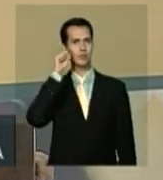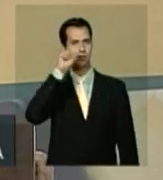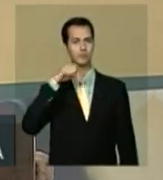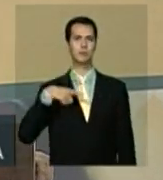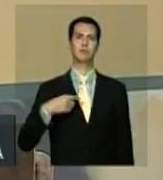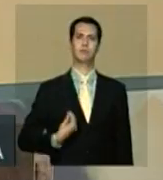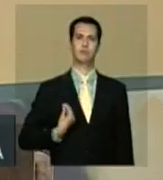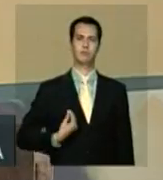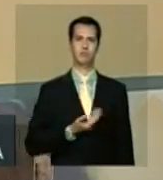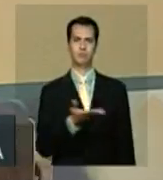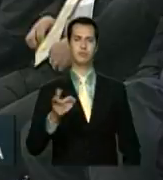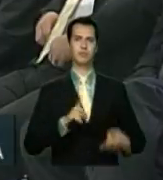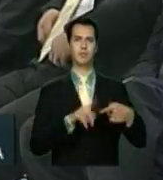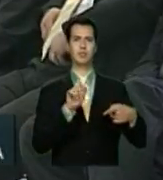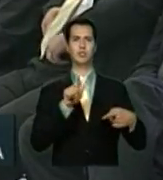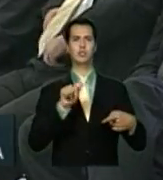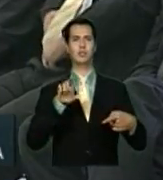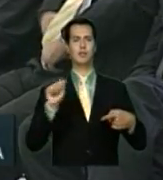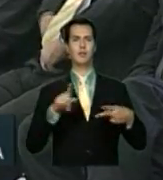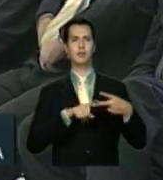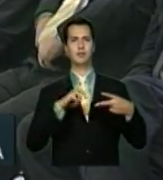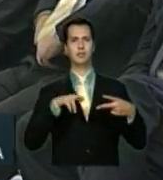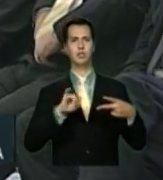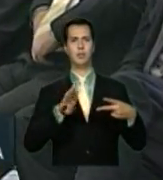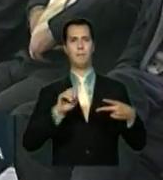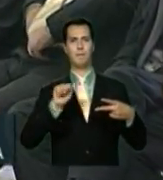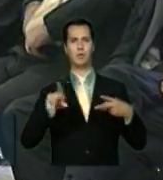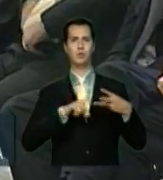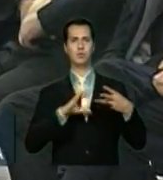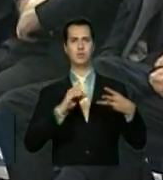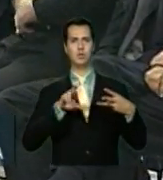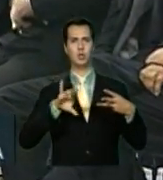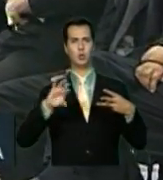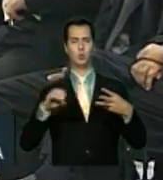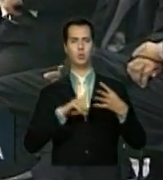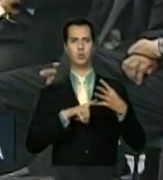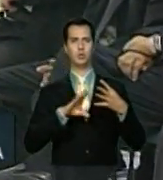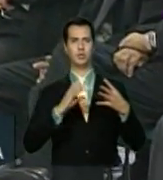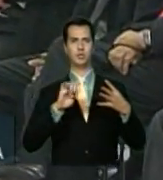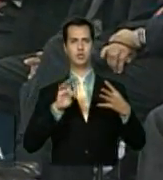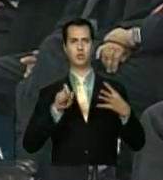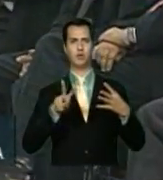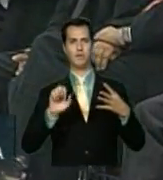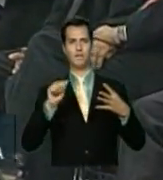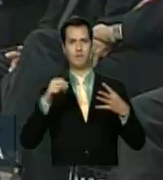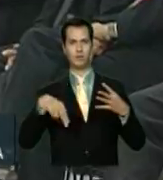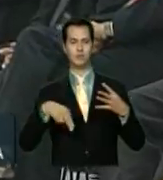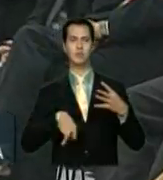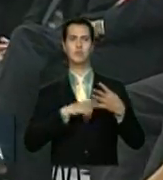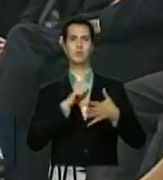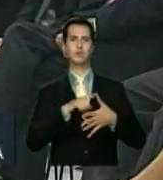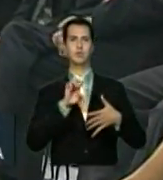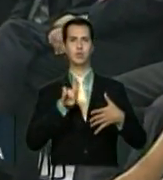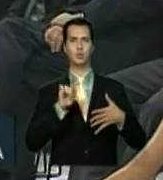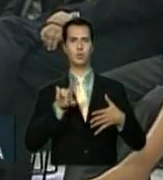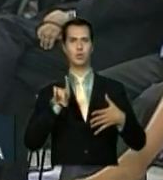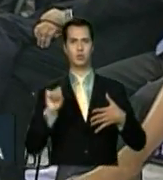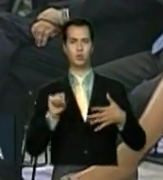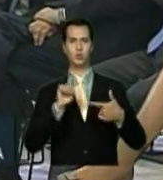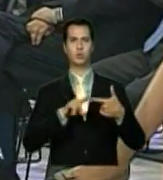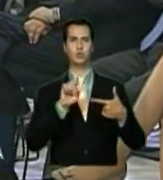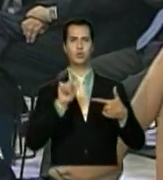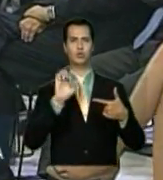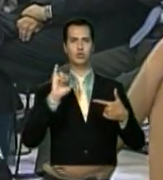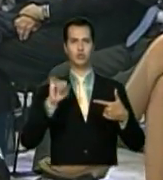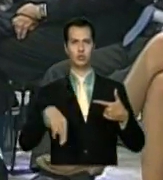presentes Ângela Portela Aníbal Ciro Nogueira Cristóvão Buarque Eduardo suplici